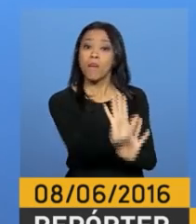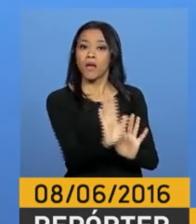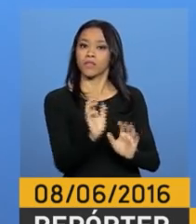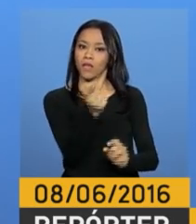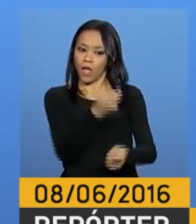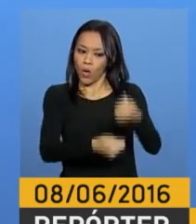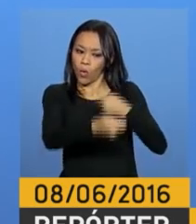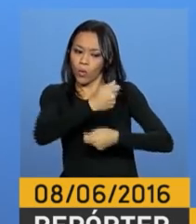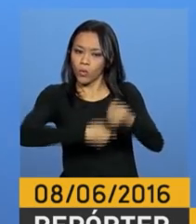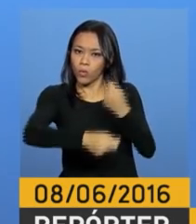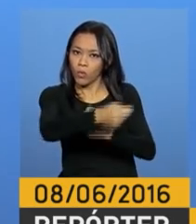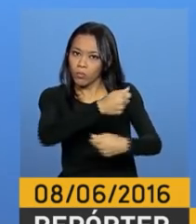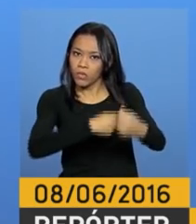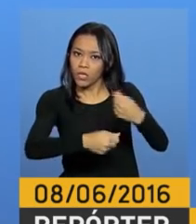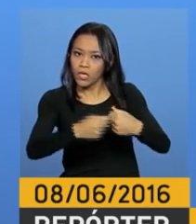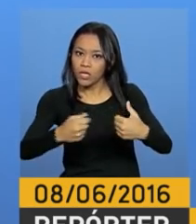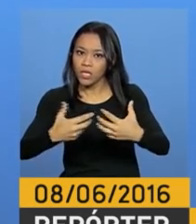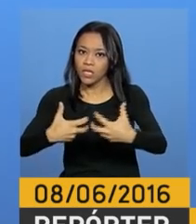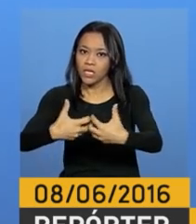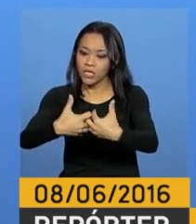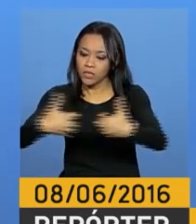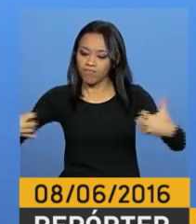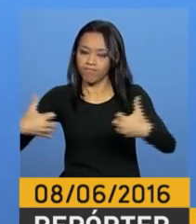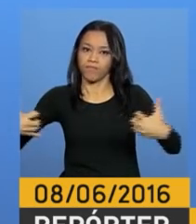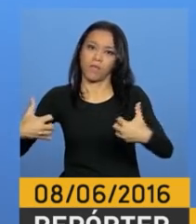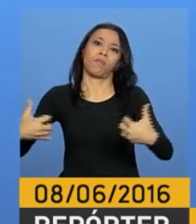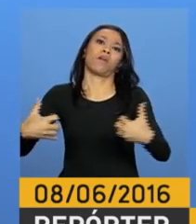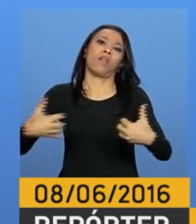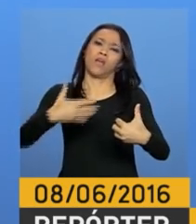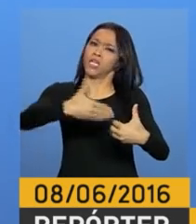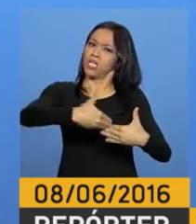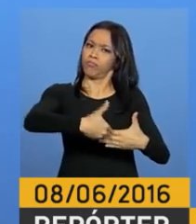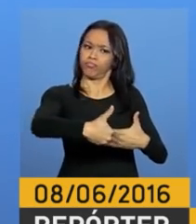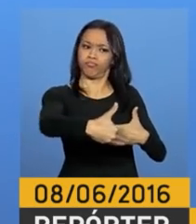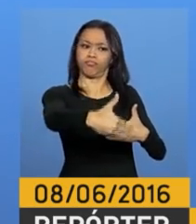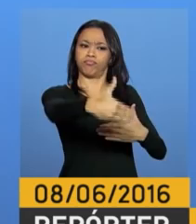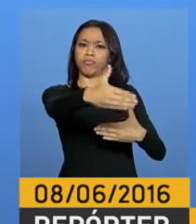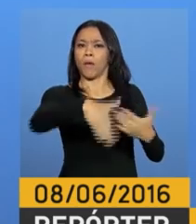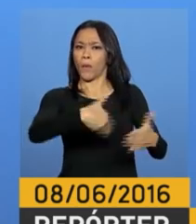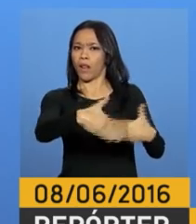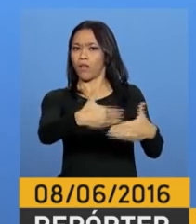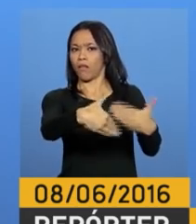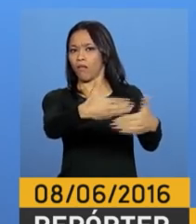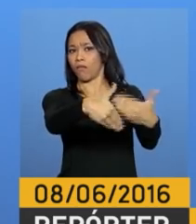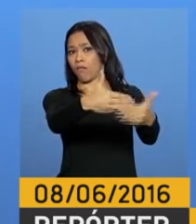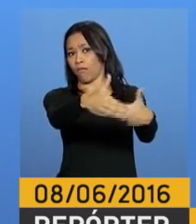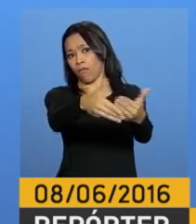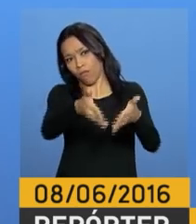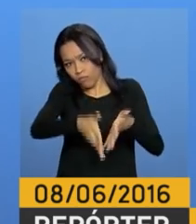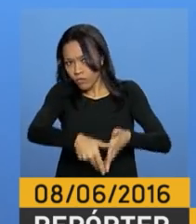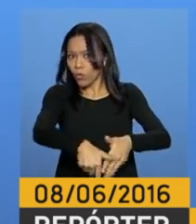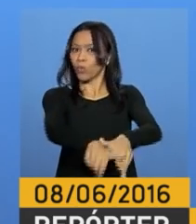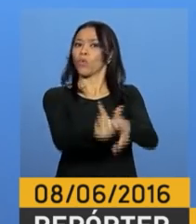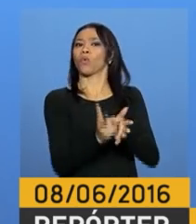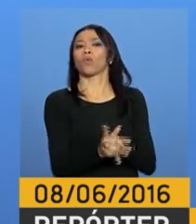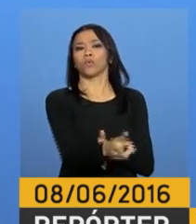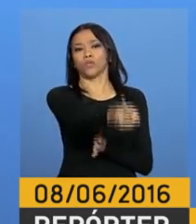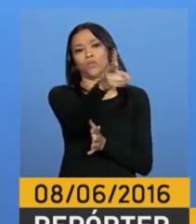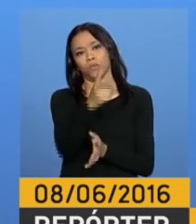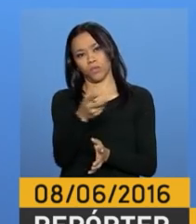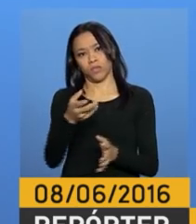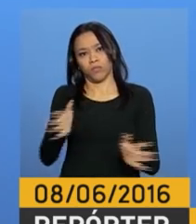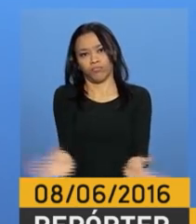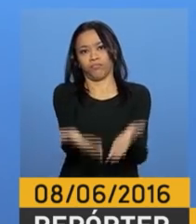que ter um trilho desimpedido sem obstáculos para que realmente retome a geração de riqueza